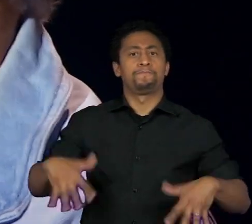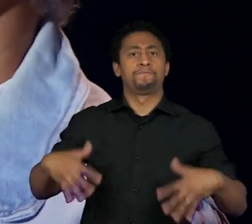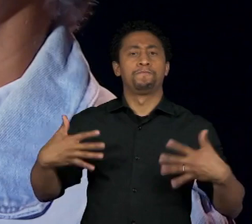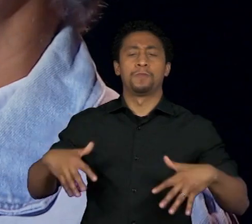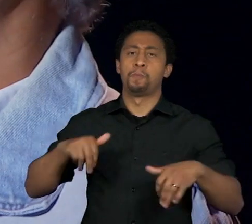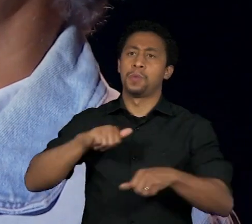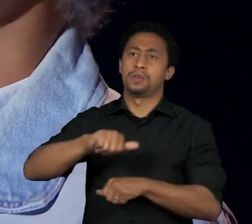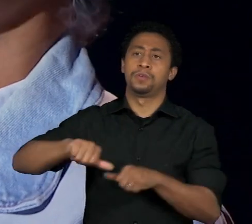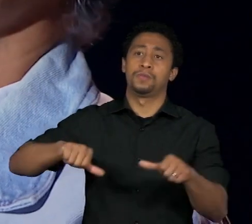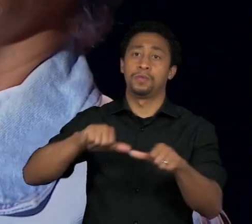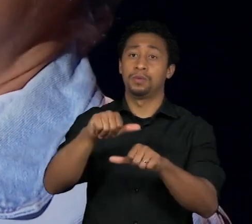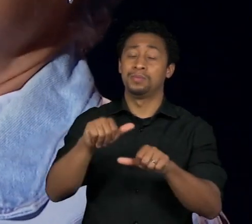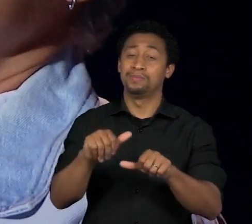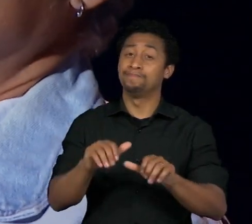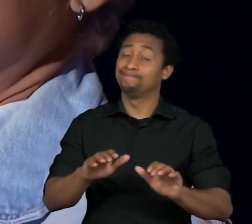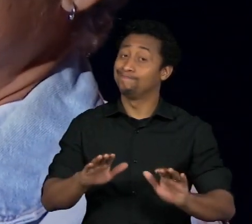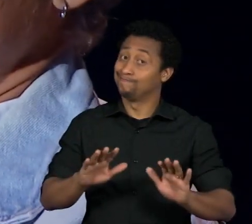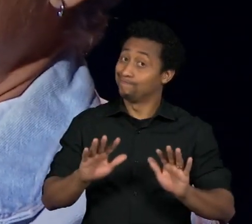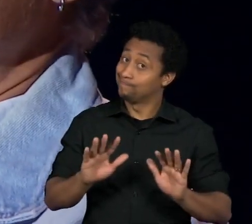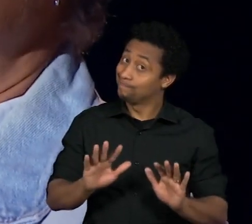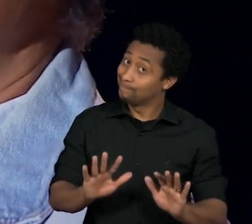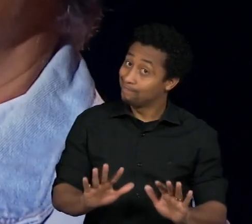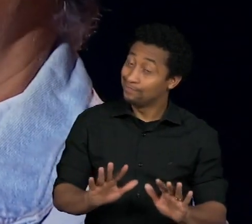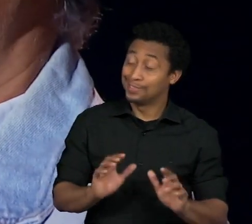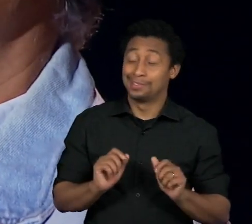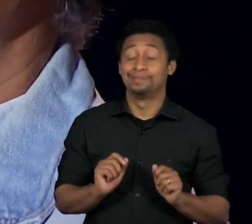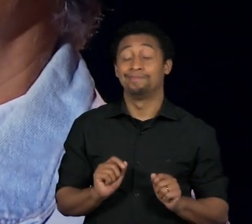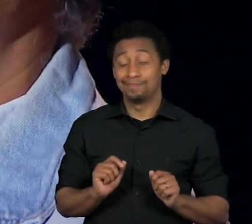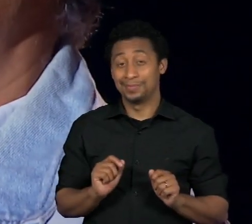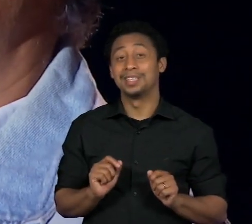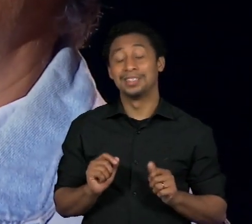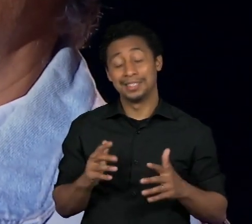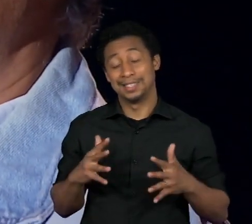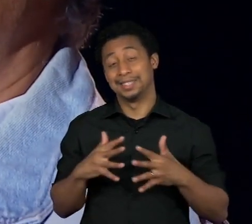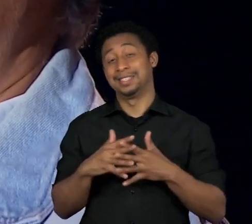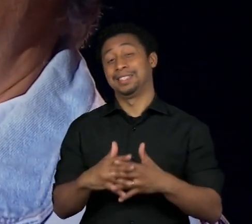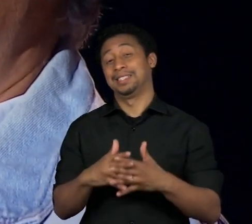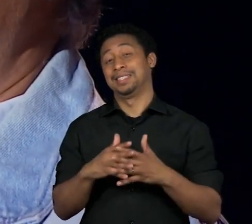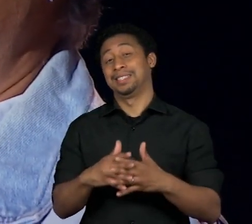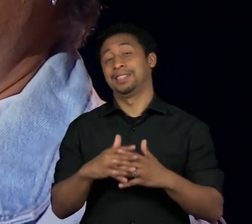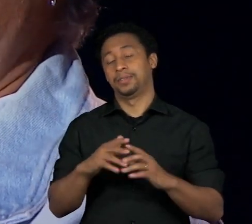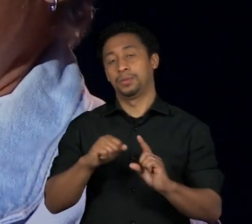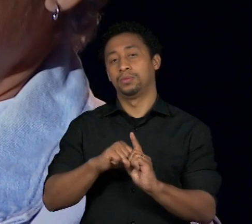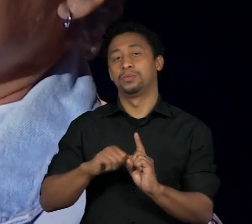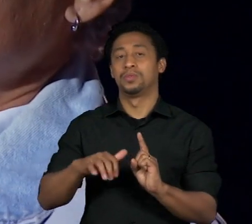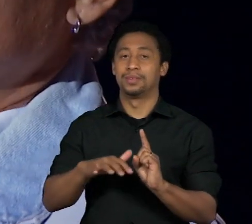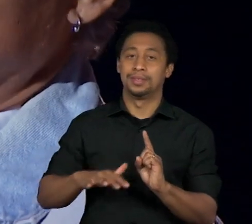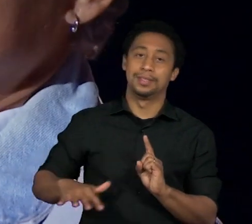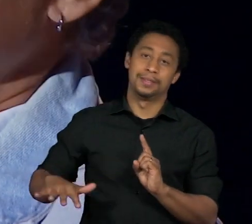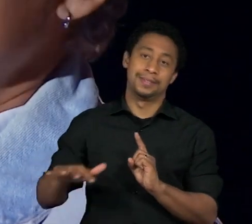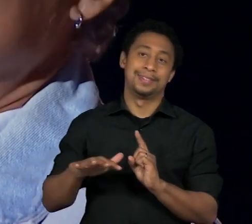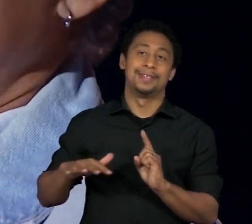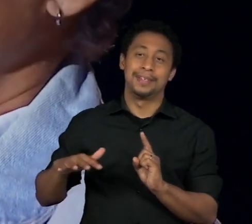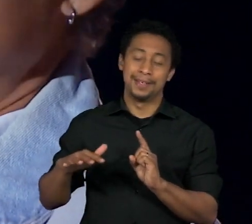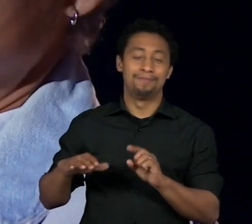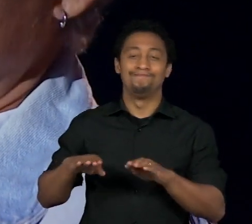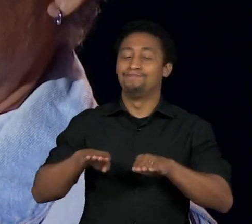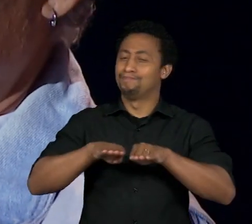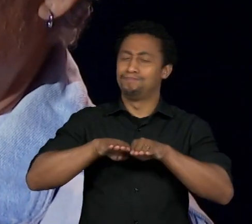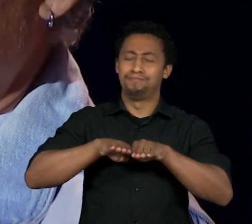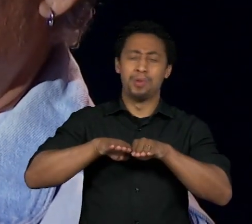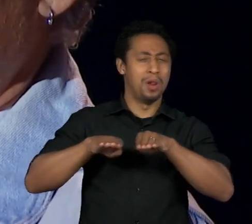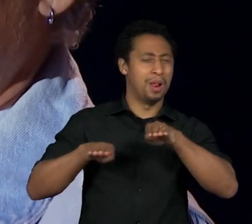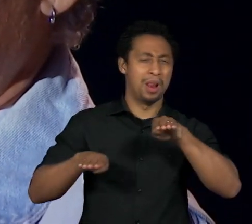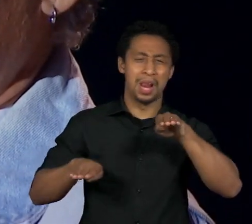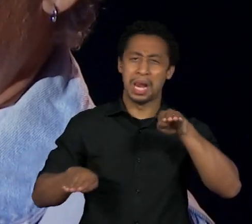transformação. Mas, ao mesmo tempo, estamos numa crise social galopante, né? A desigualdade